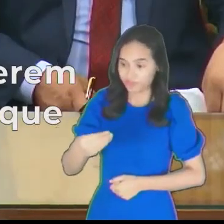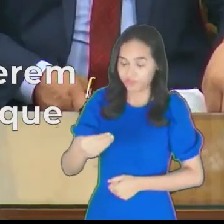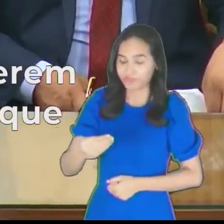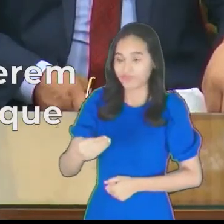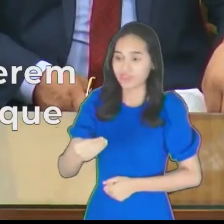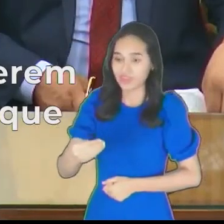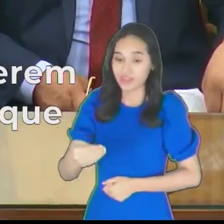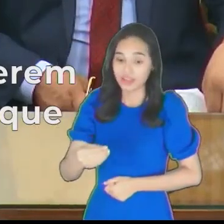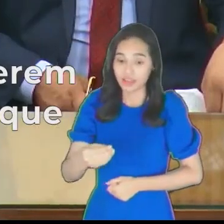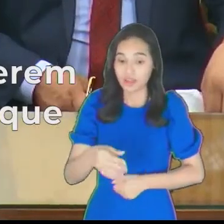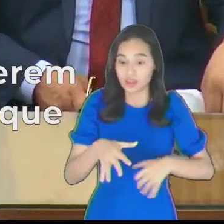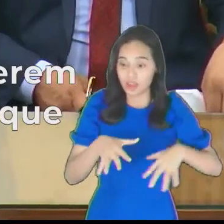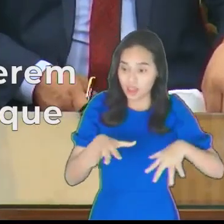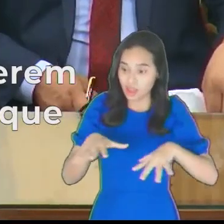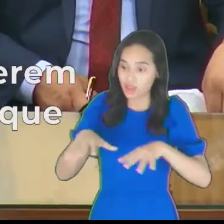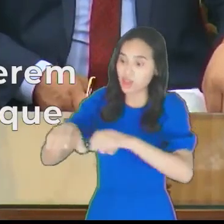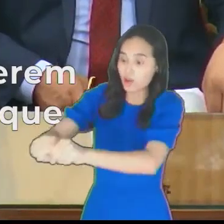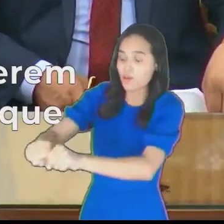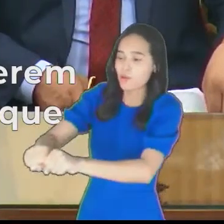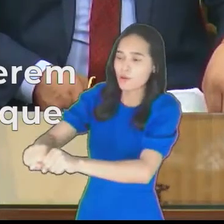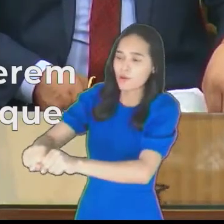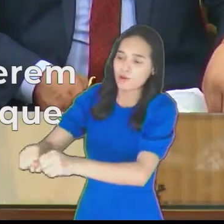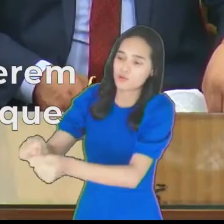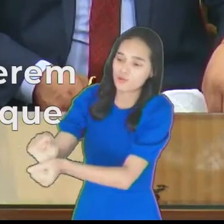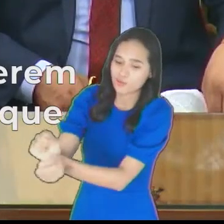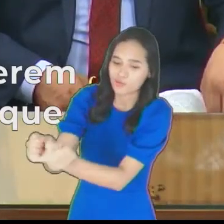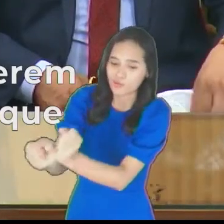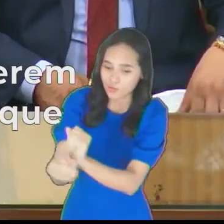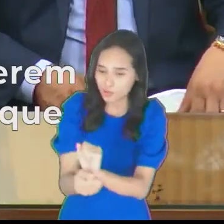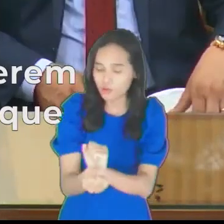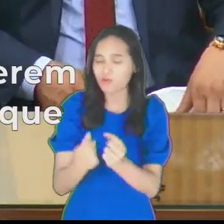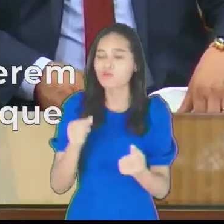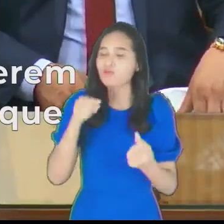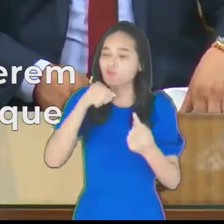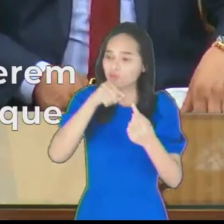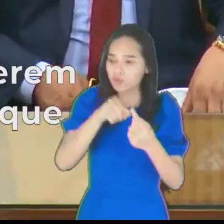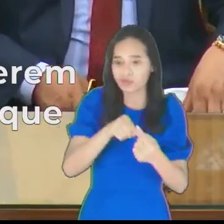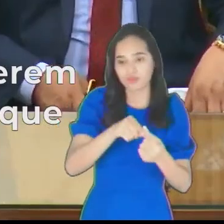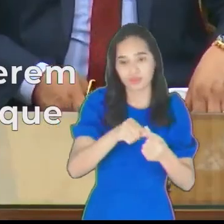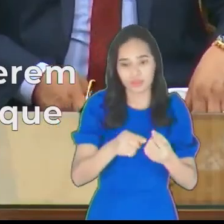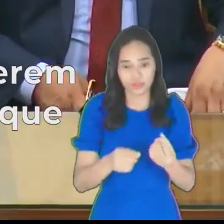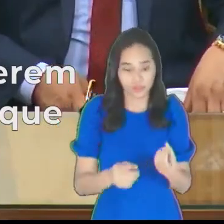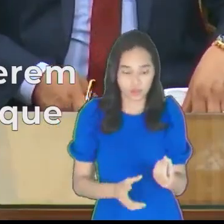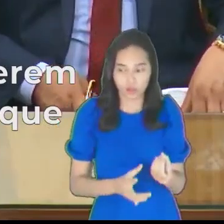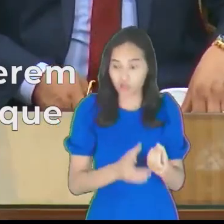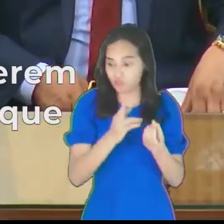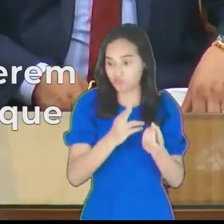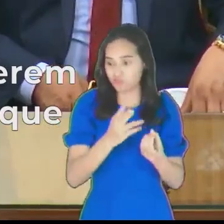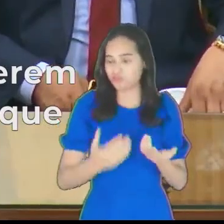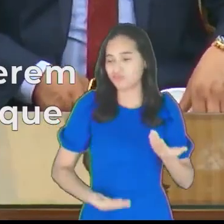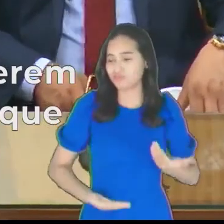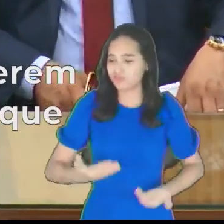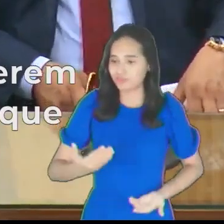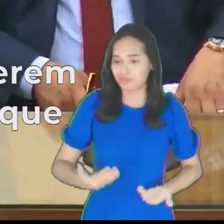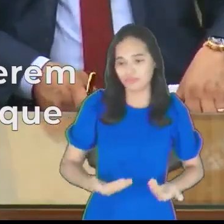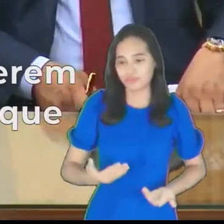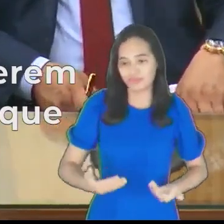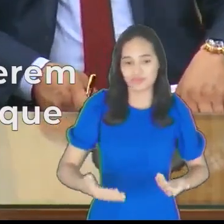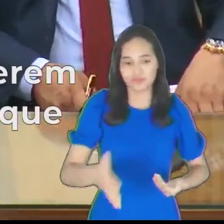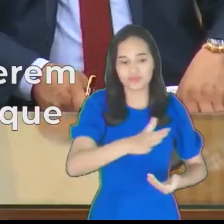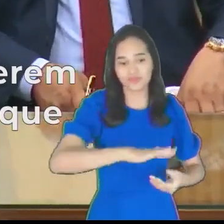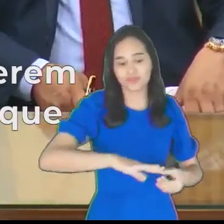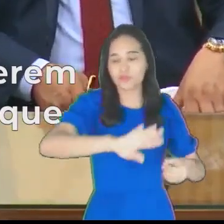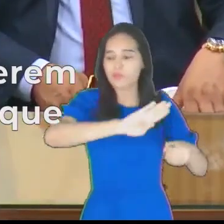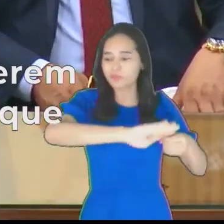que sejam eunucos no paço do rei de Babilônia. Olha, irmãos, aí foi a tragédia. Disse: